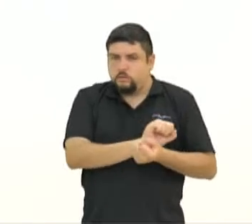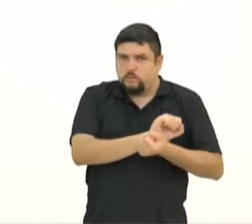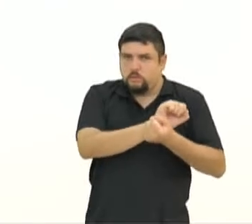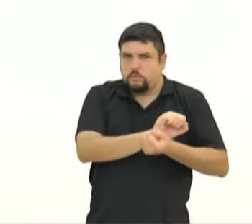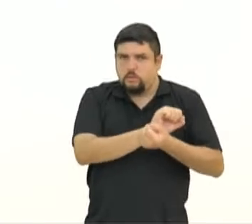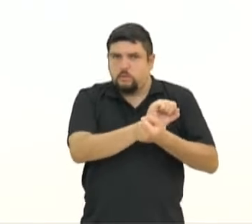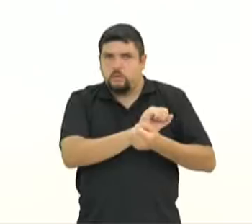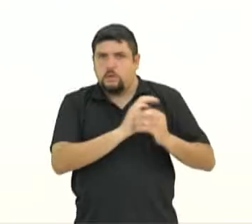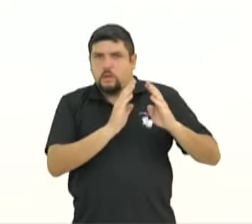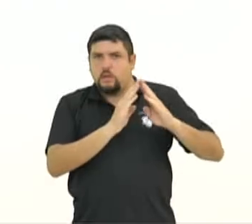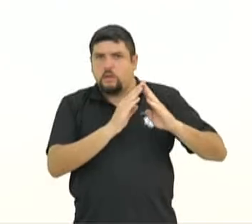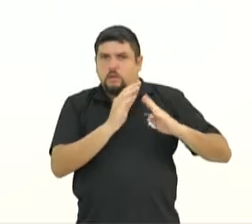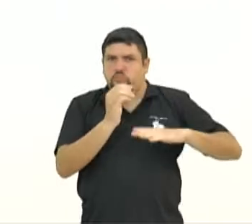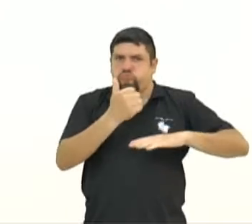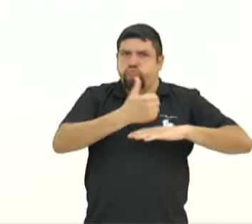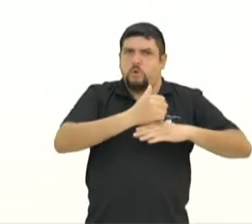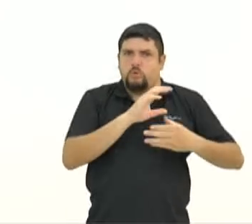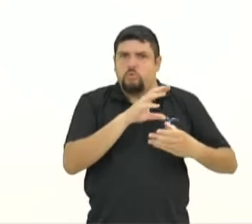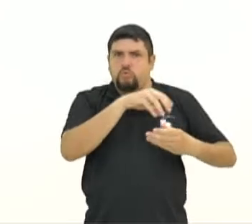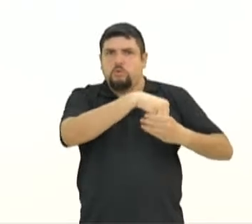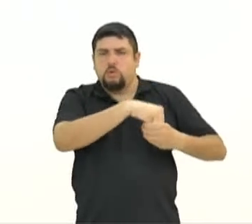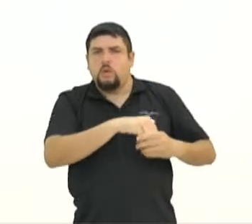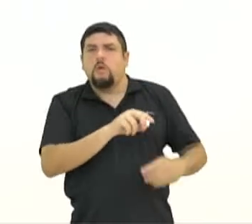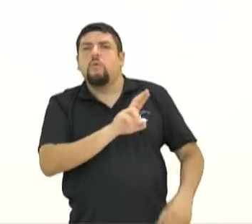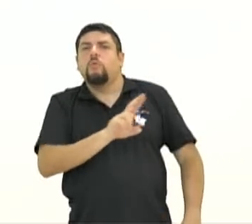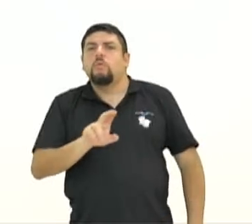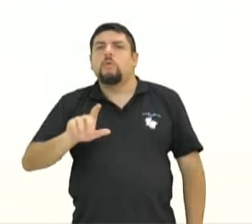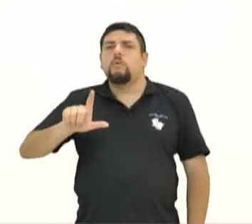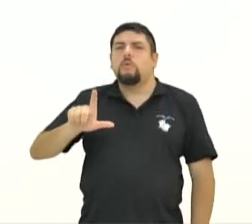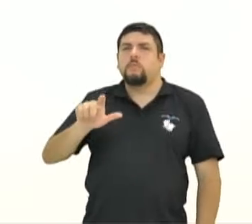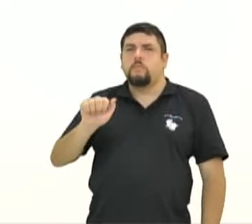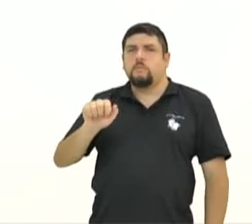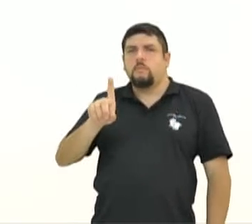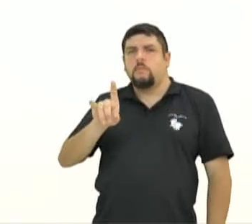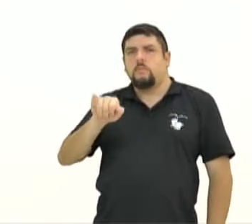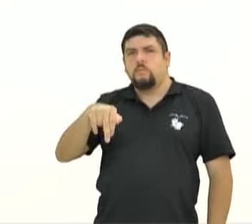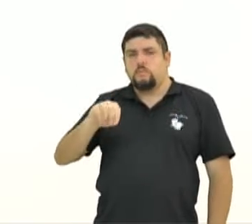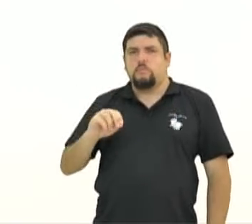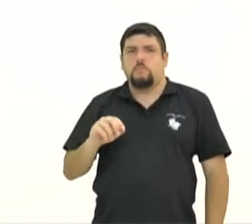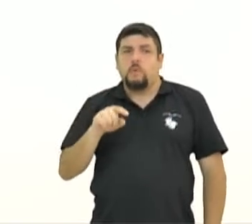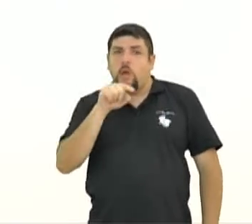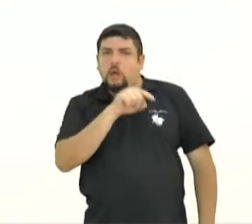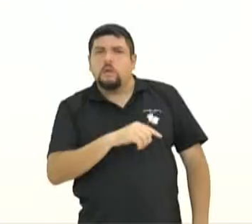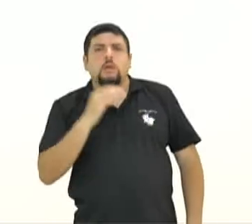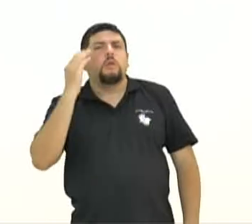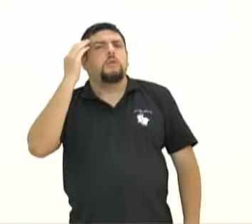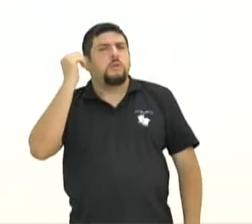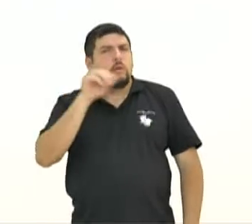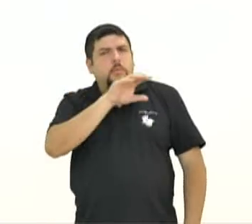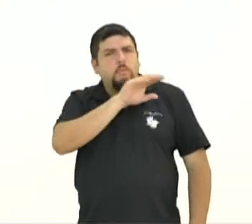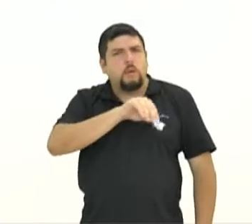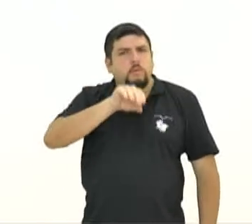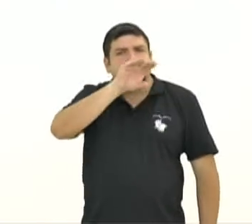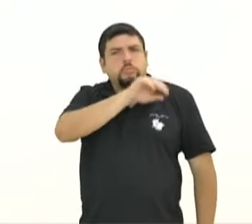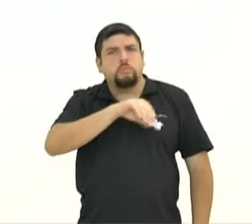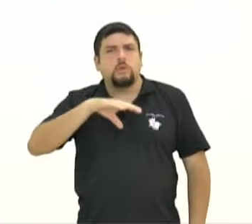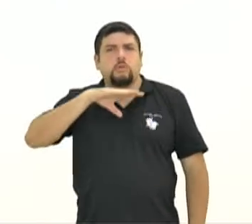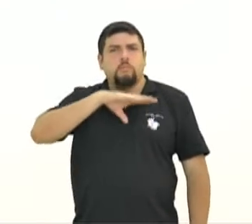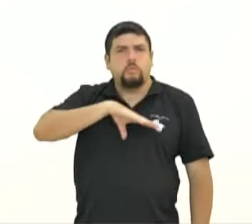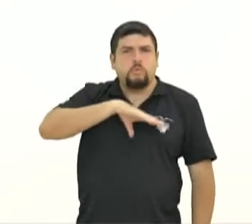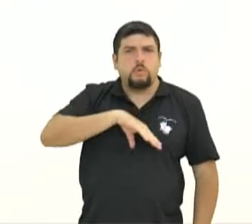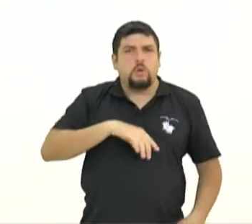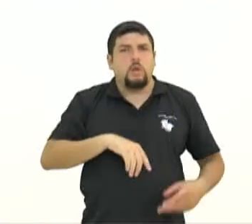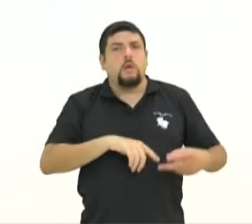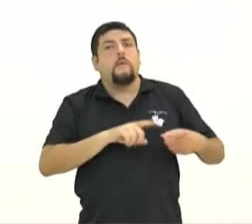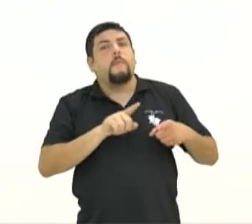dos senhores eram chamados de ladinos. Eles dominavam a língua portuguesa e conheciam a cultura europeia, então eles